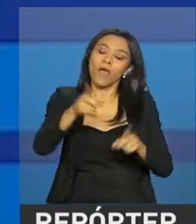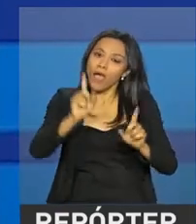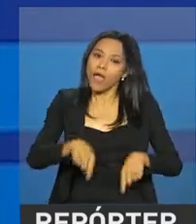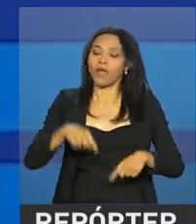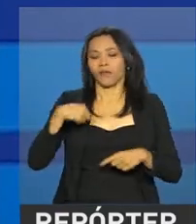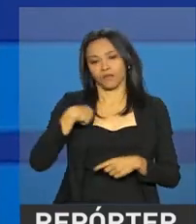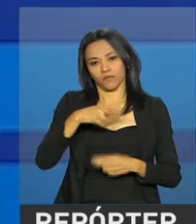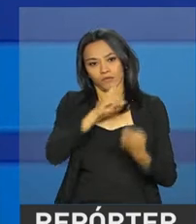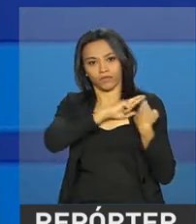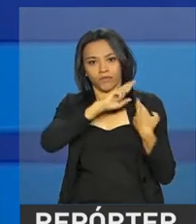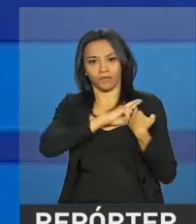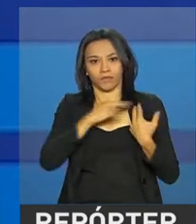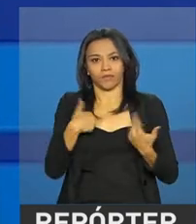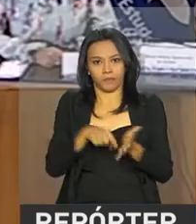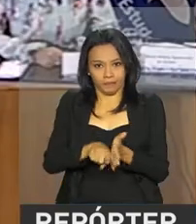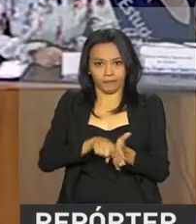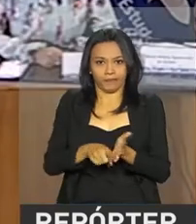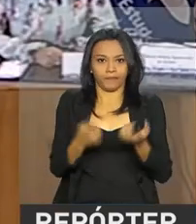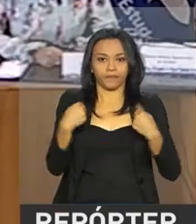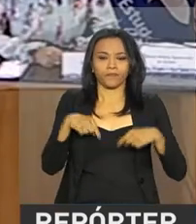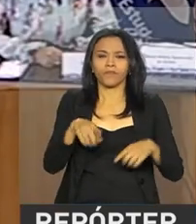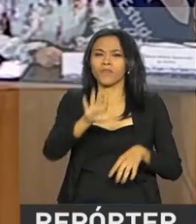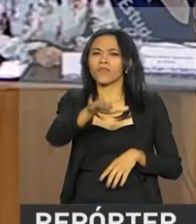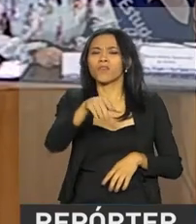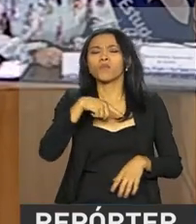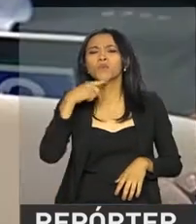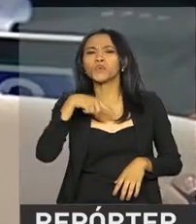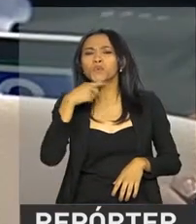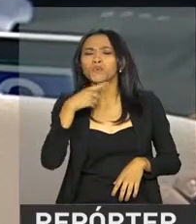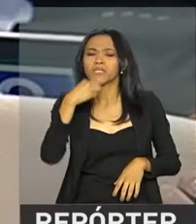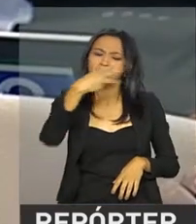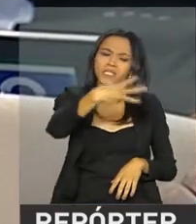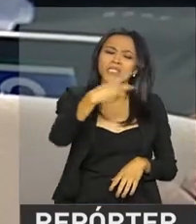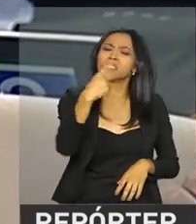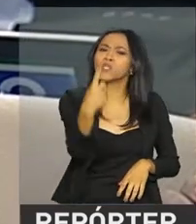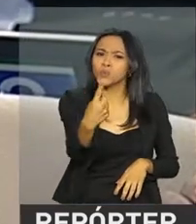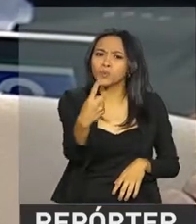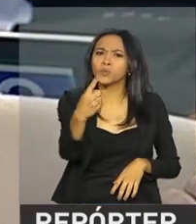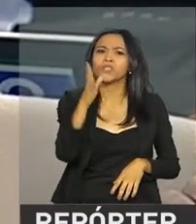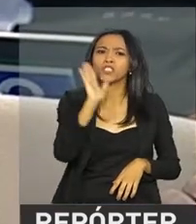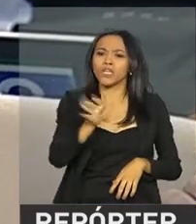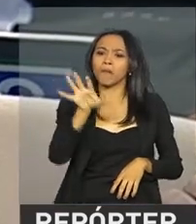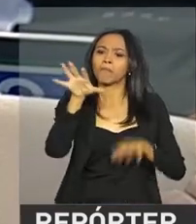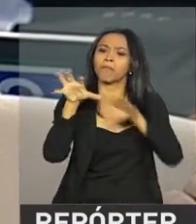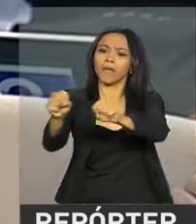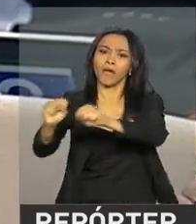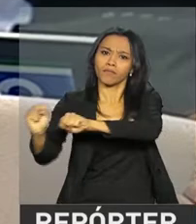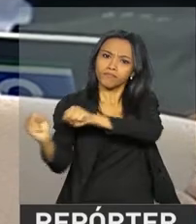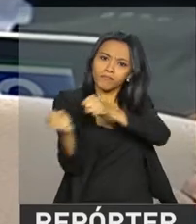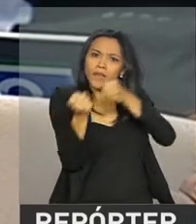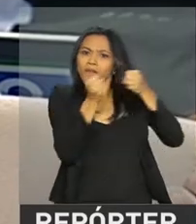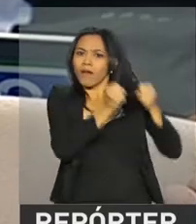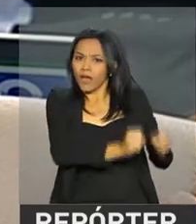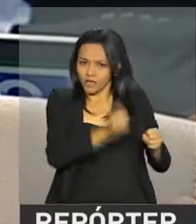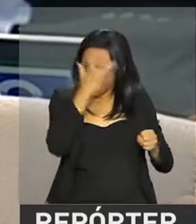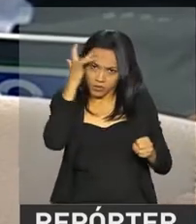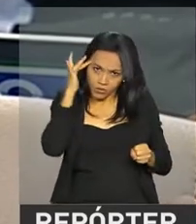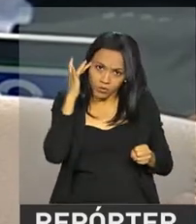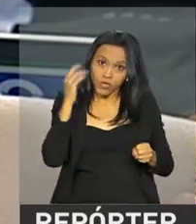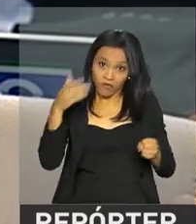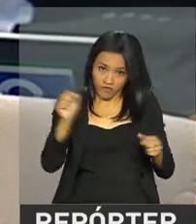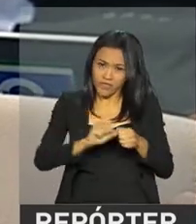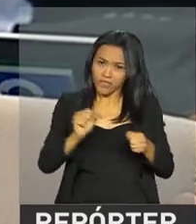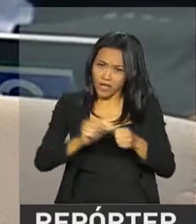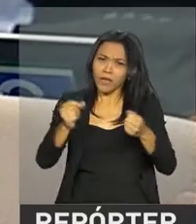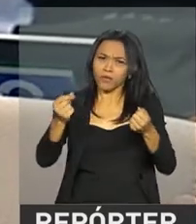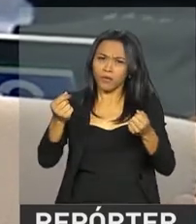esse. Mas, então, é uma dúvida. Desses 31 que tiveram condução coercitiva, eles estavam fazendo prova hoje e também tinham fraudado